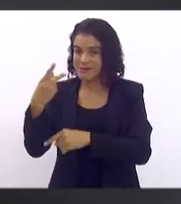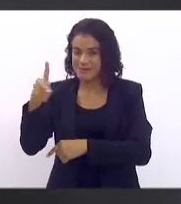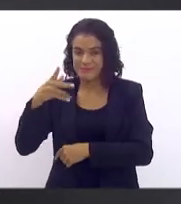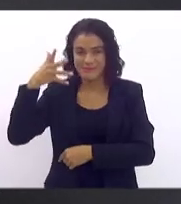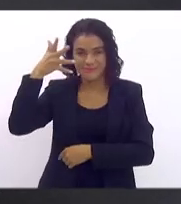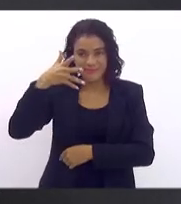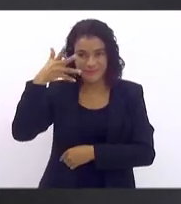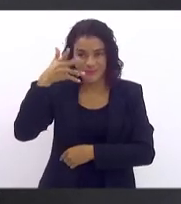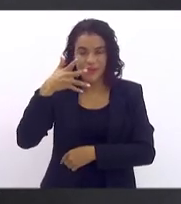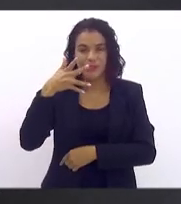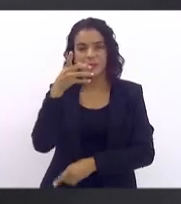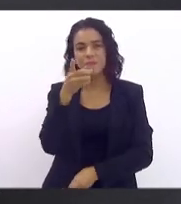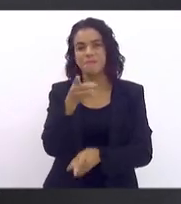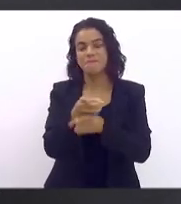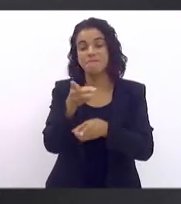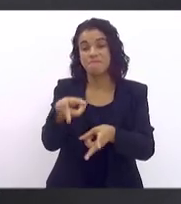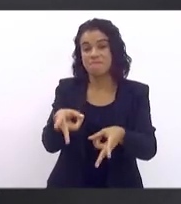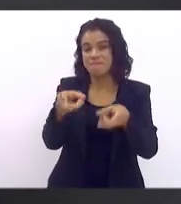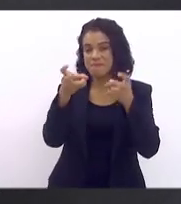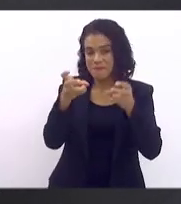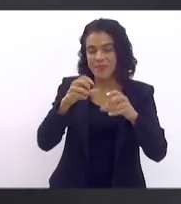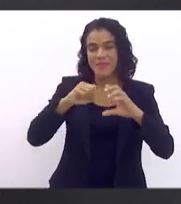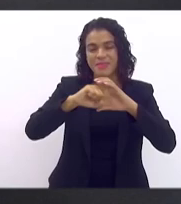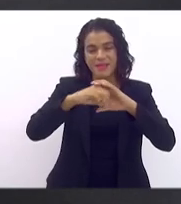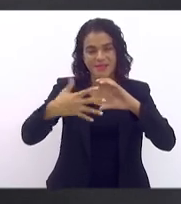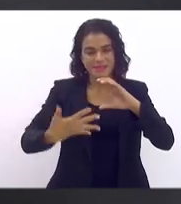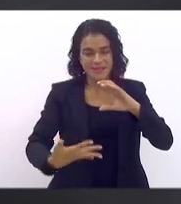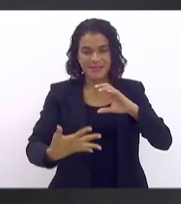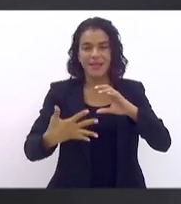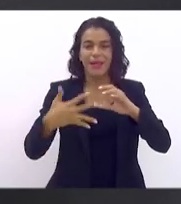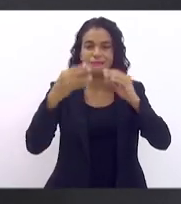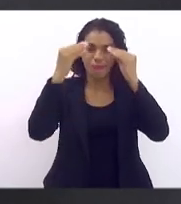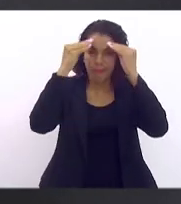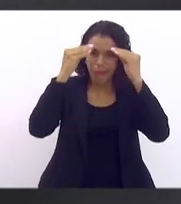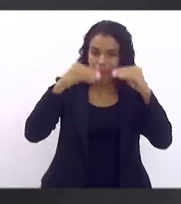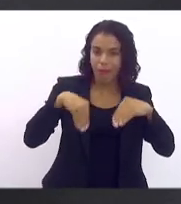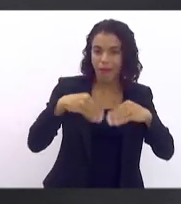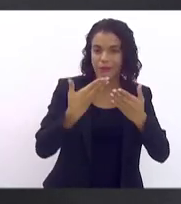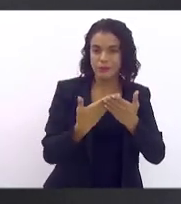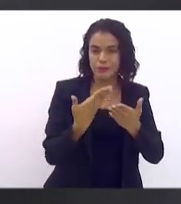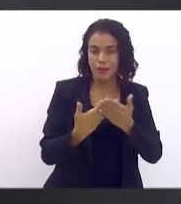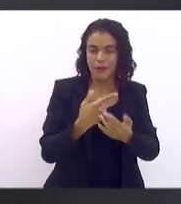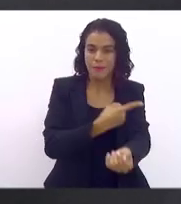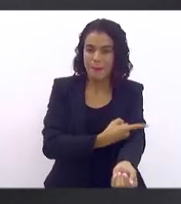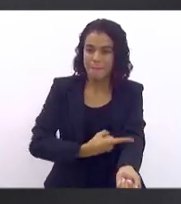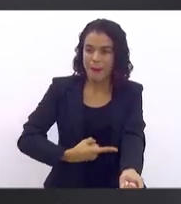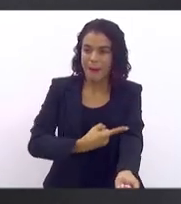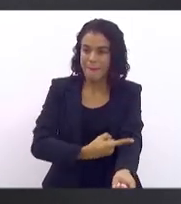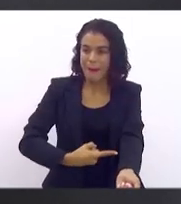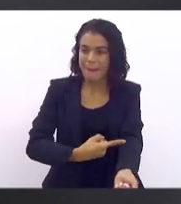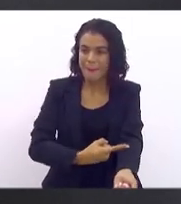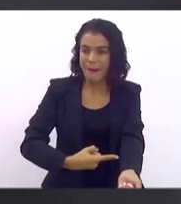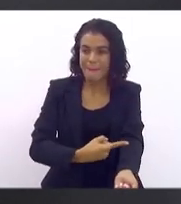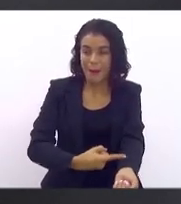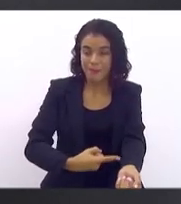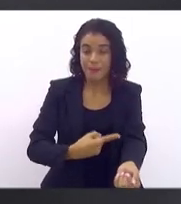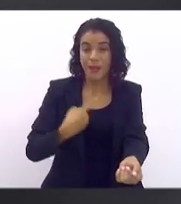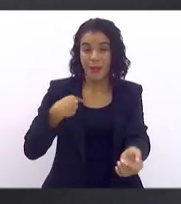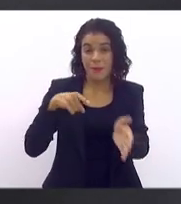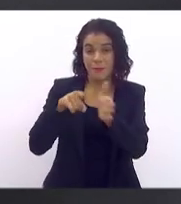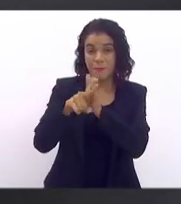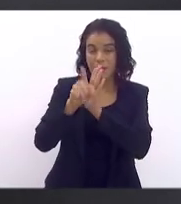a gente vai ver que tem também sinais, né, de baixo rendimento escolar, de automutilação. Né? Então, a minha